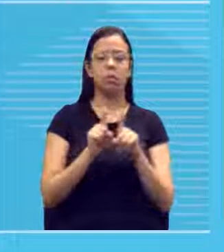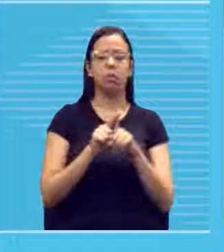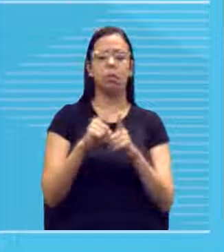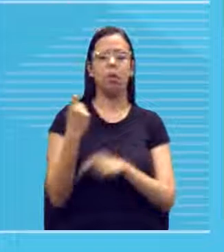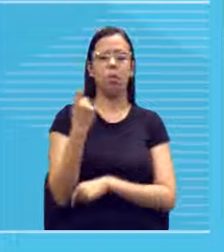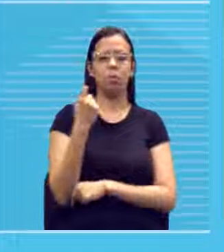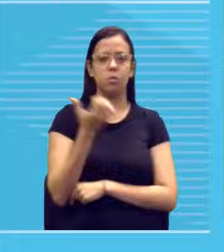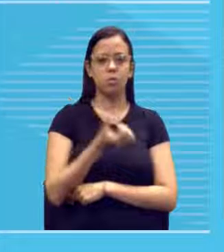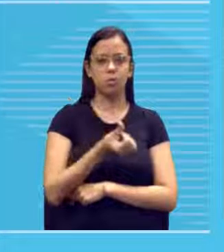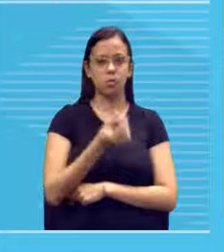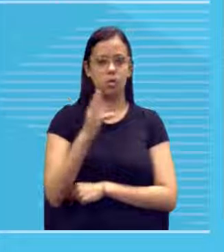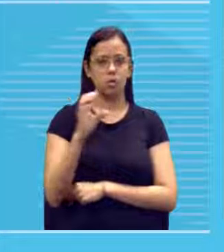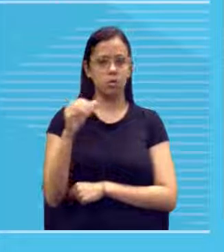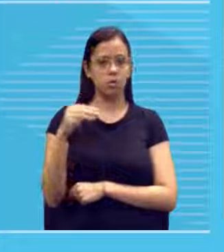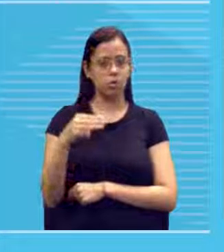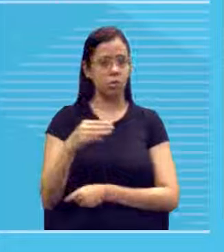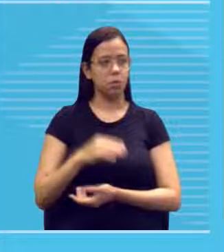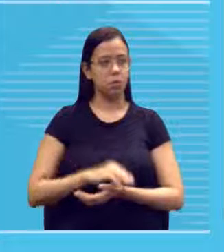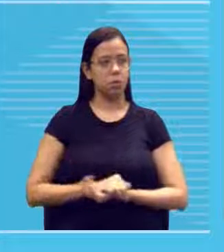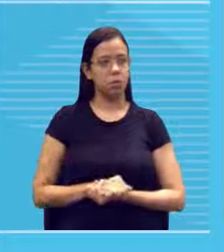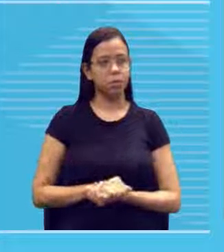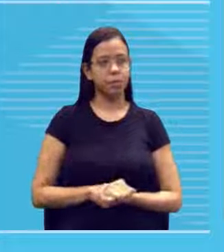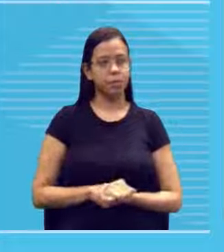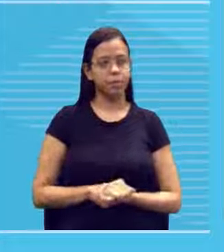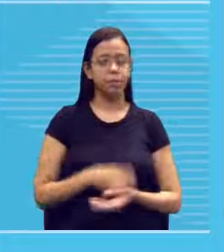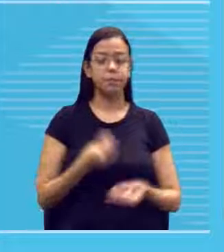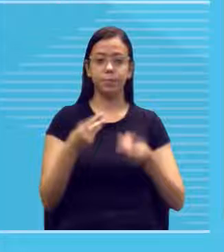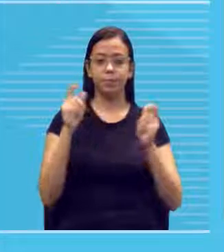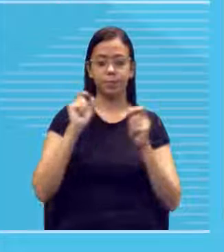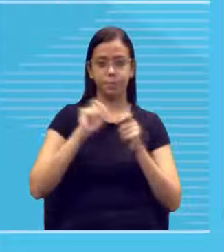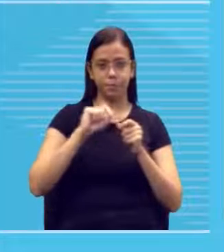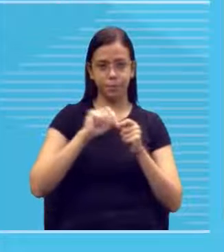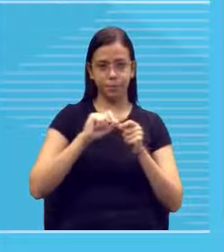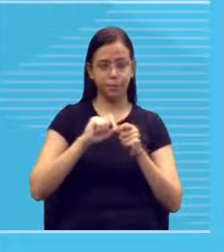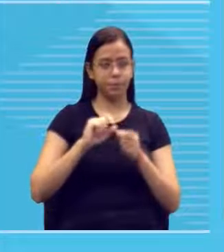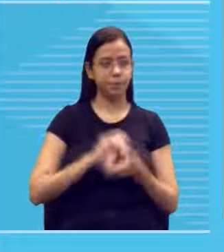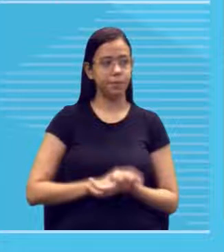aí e altura 6 cm como é que você vai fazer